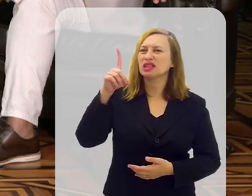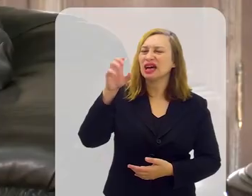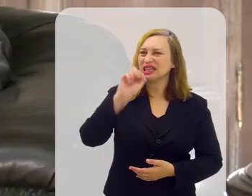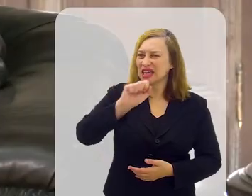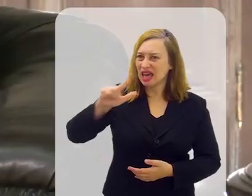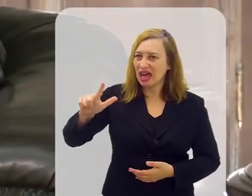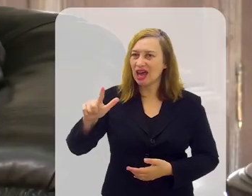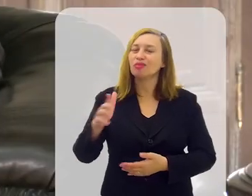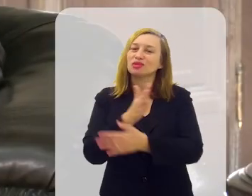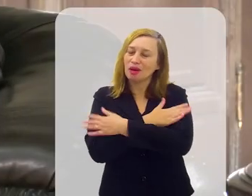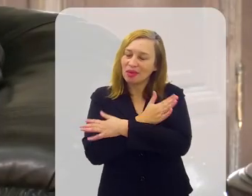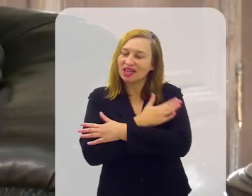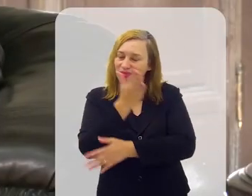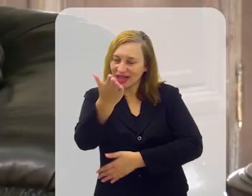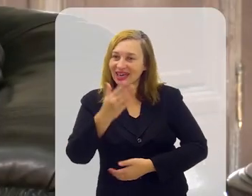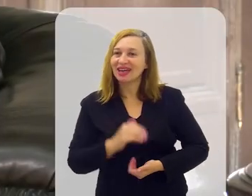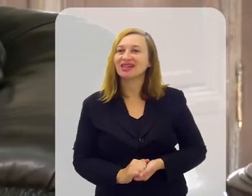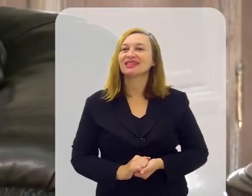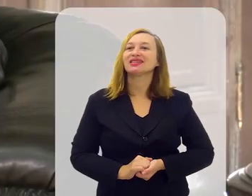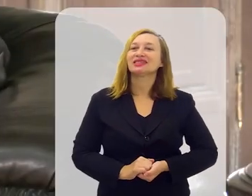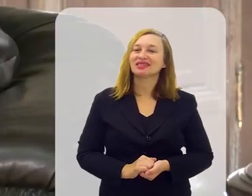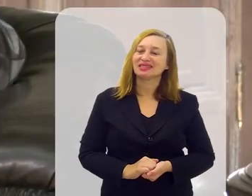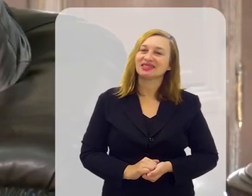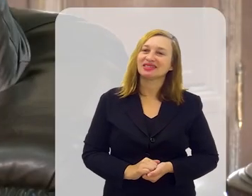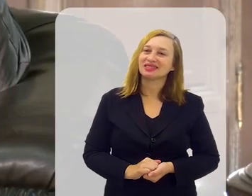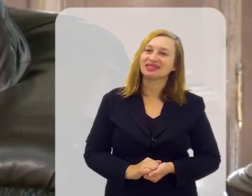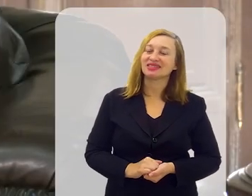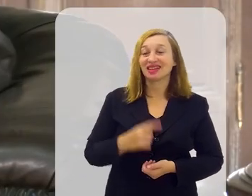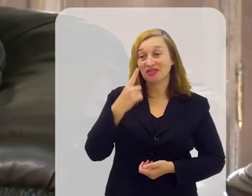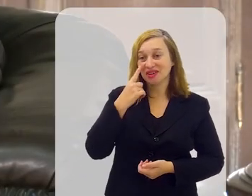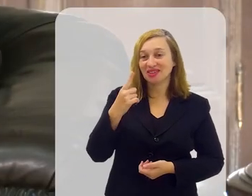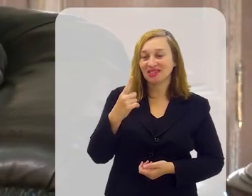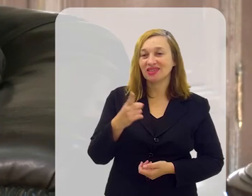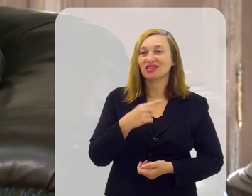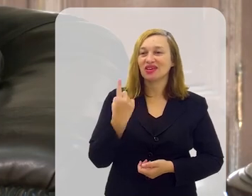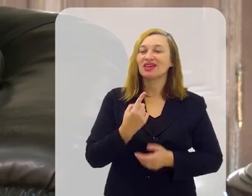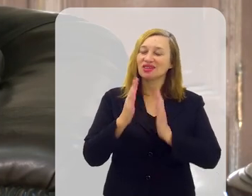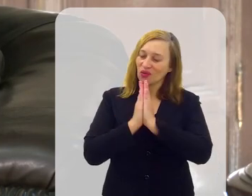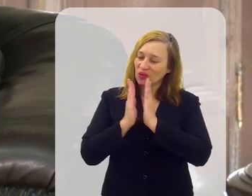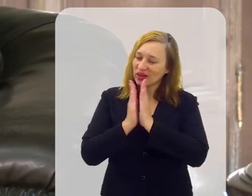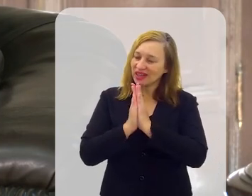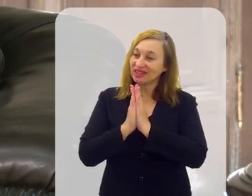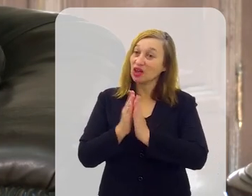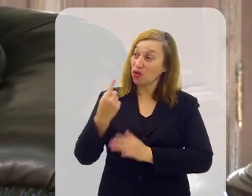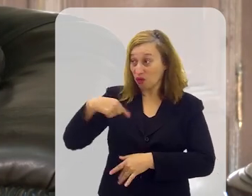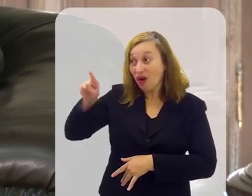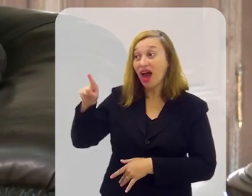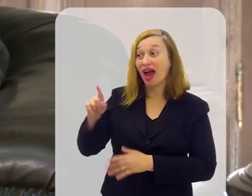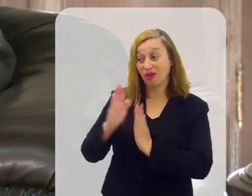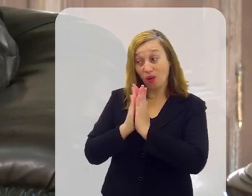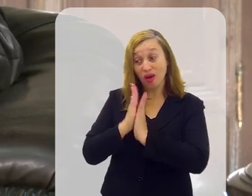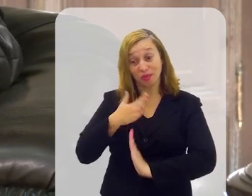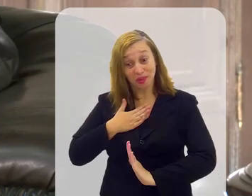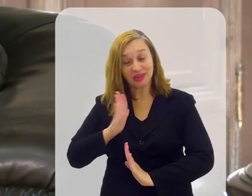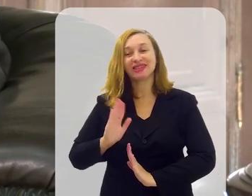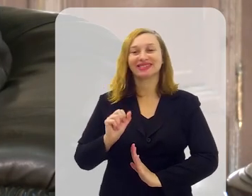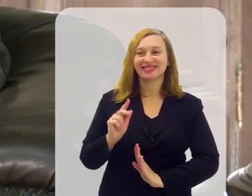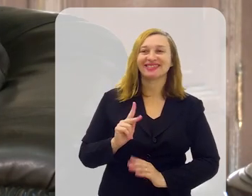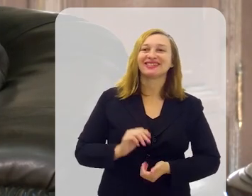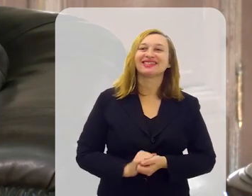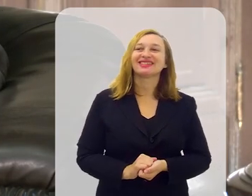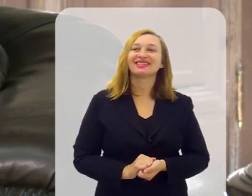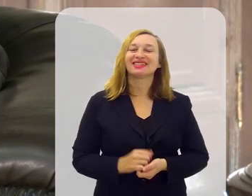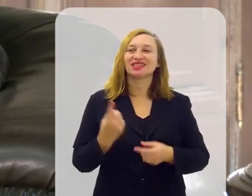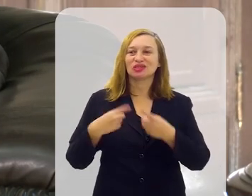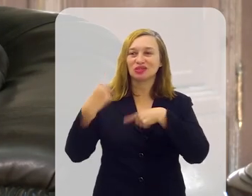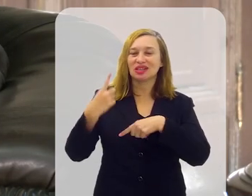Pastor Daniel. O seu amigo, mande um abraço para o pastor Daniel. Ah, sim, ele mandou um abraço para o pastor Daniel. Ele está lá ligado lá com a gente, orando, e está orando. Eu falei, eu estou lá, está lá